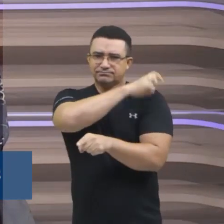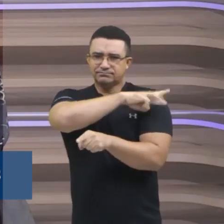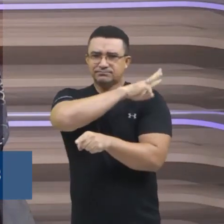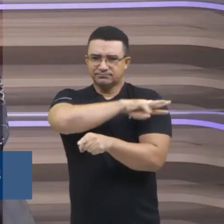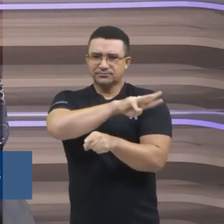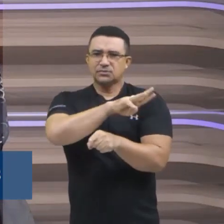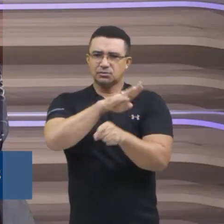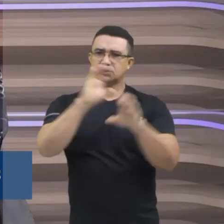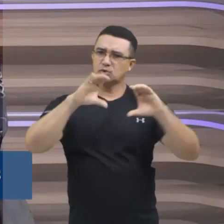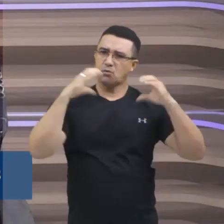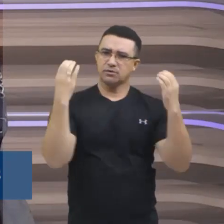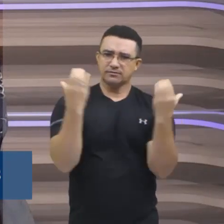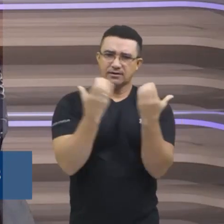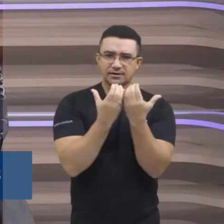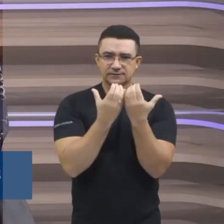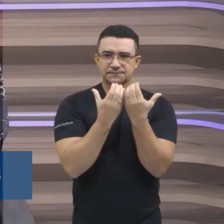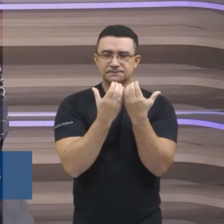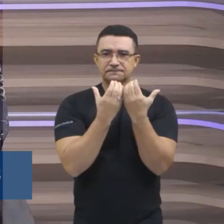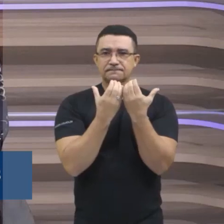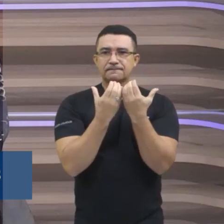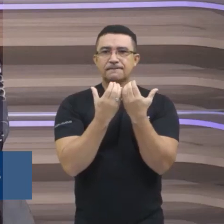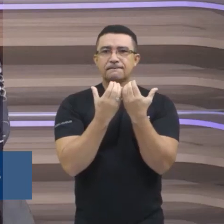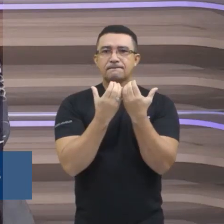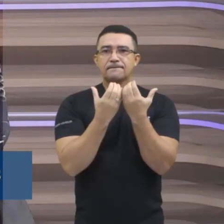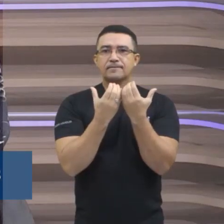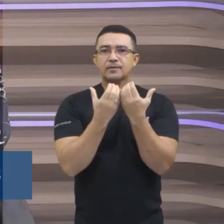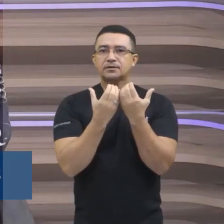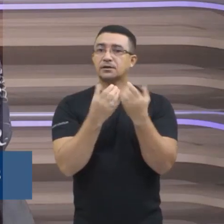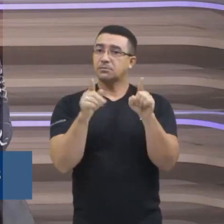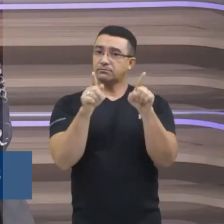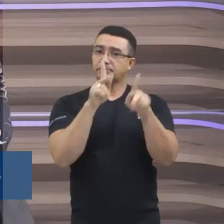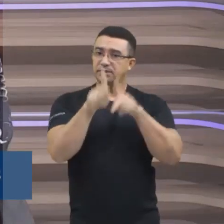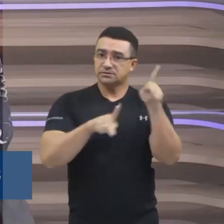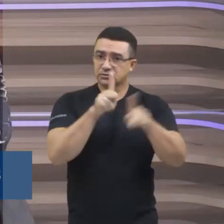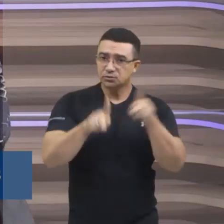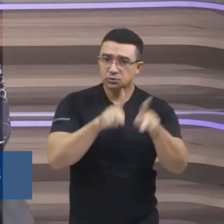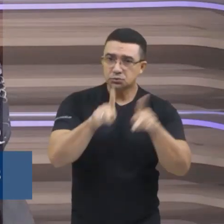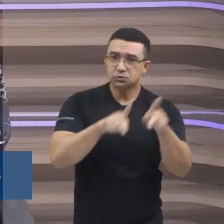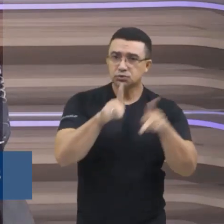comunidades remotas. Um